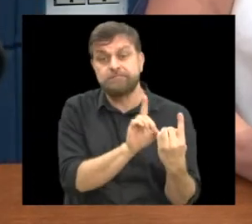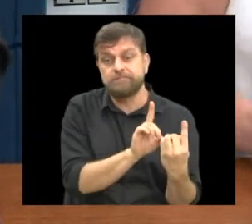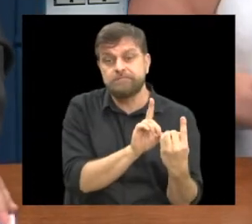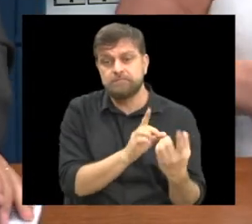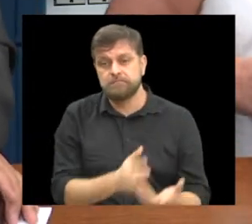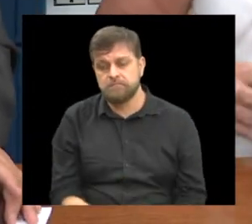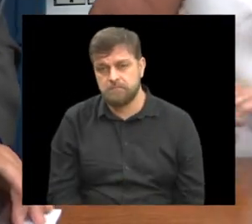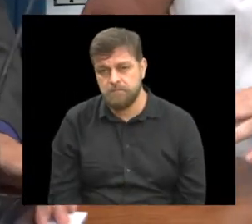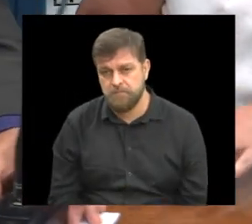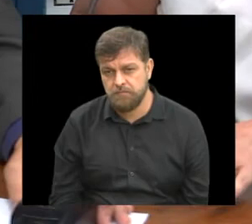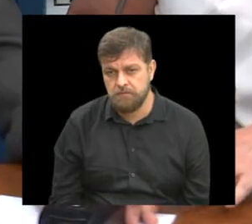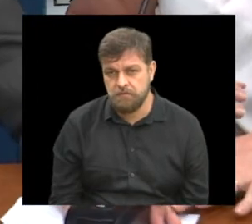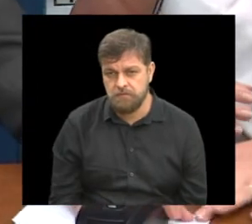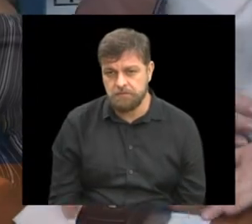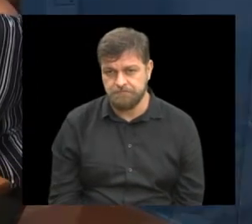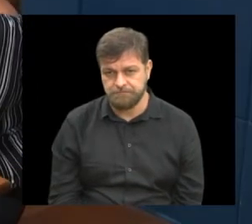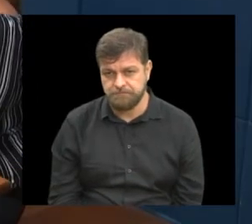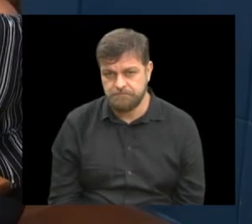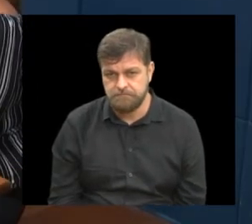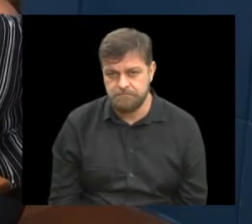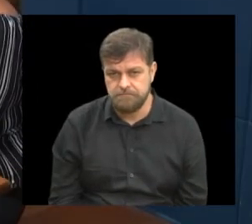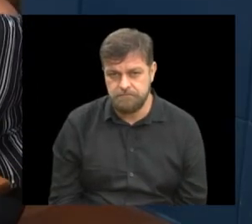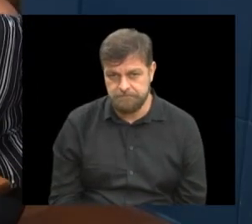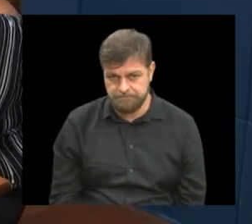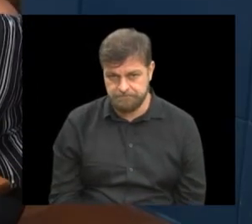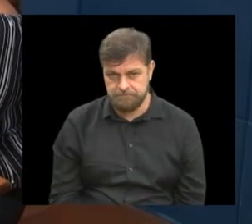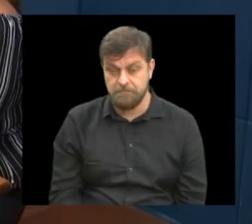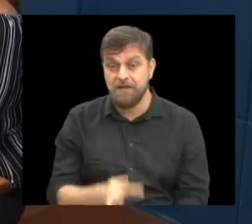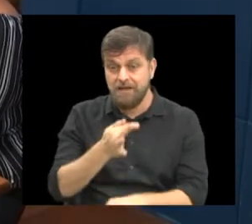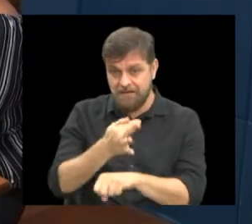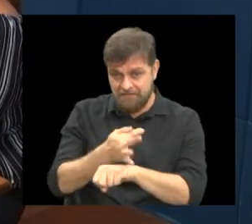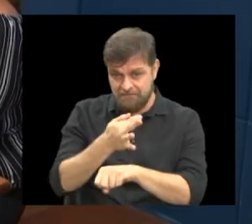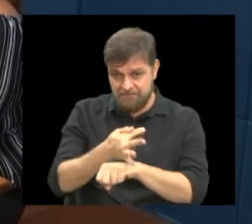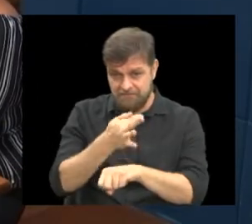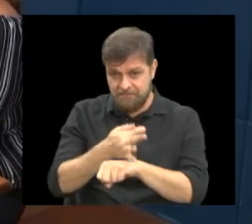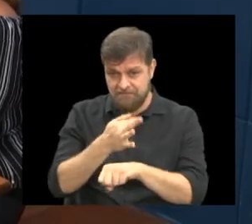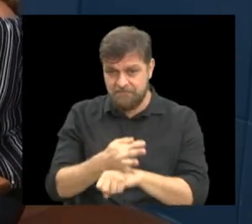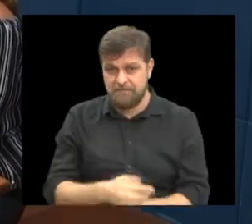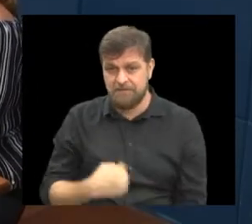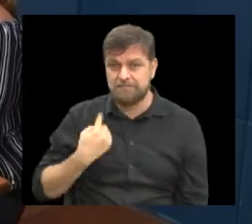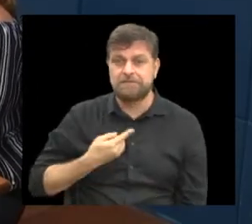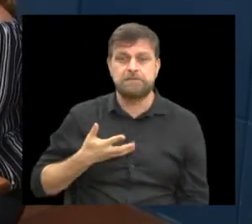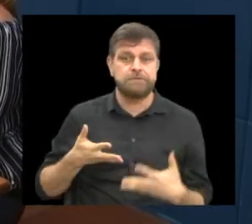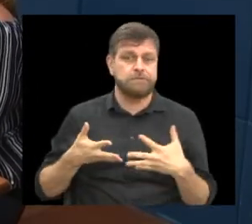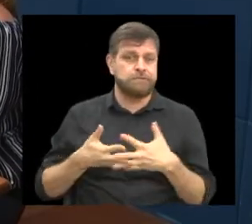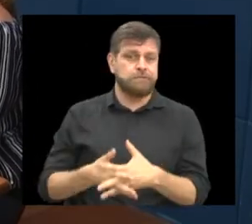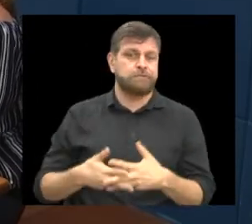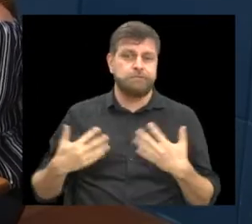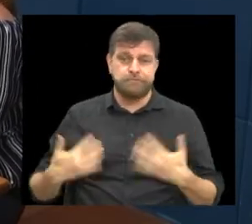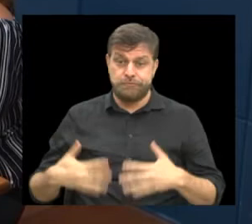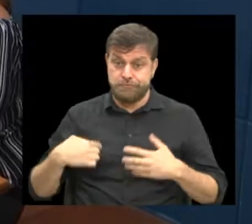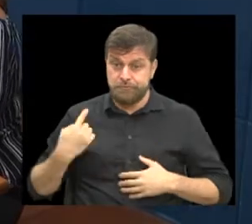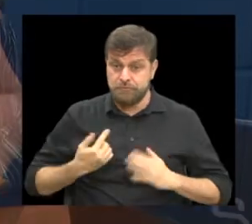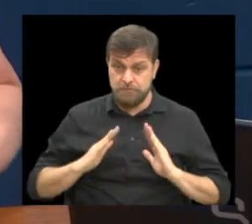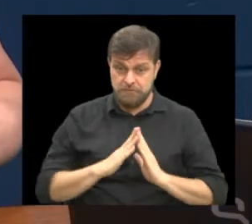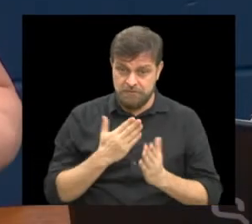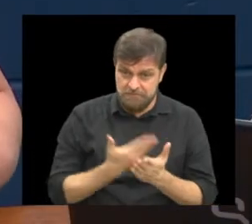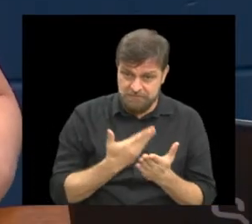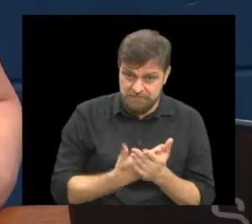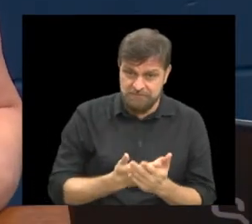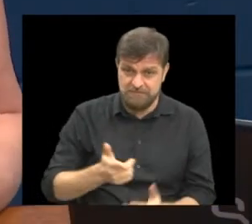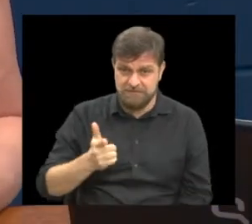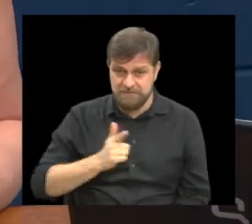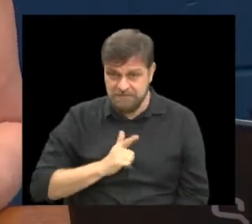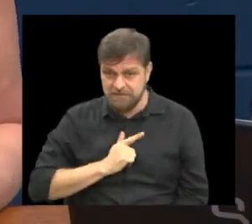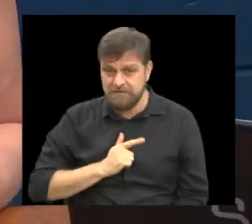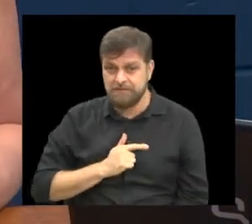autismo? Então, vamos lá. Com relação a férias, assim, para a gente é sempre muito complicado. Nós somos uma escola e nós temos que